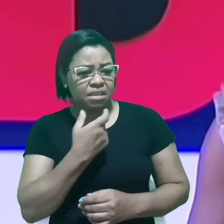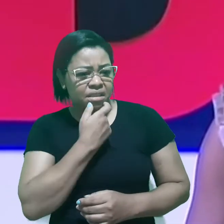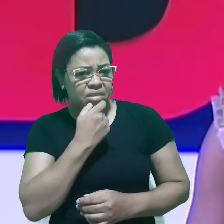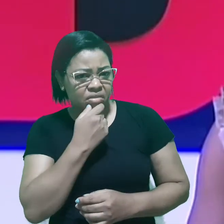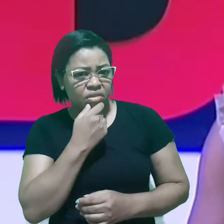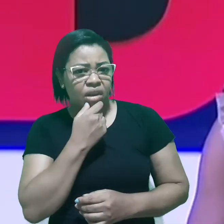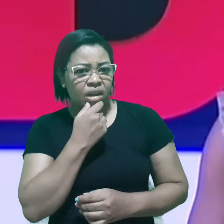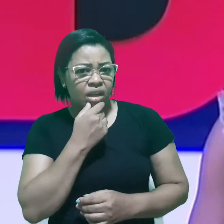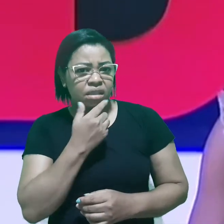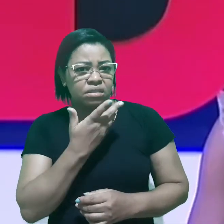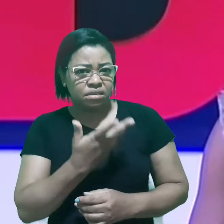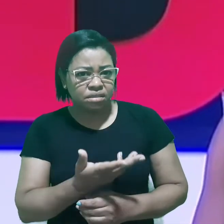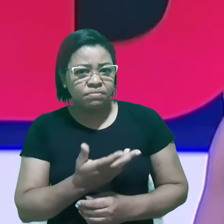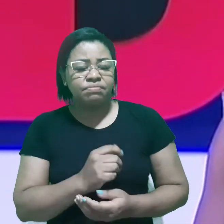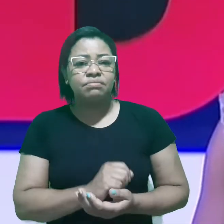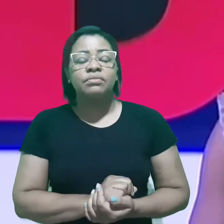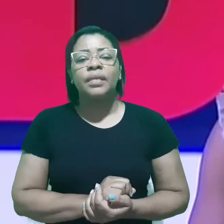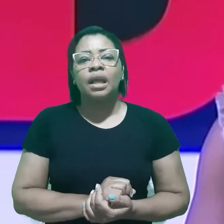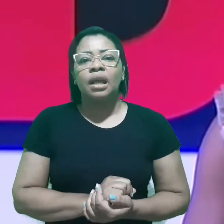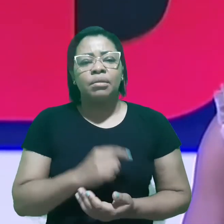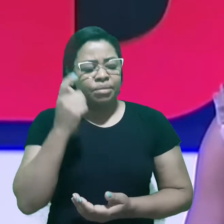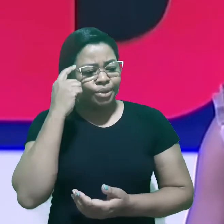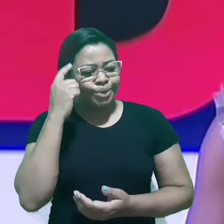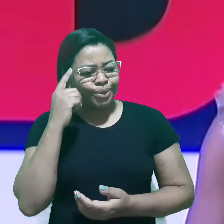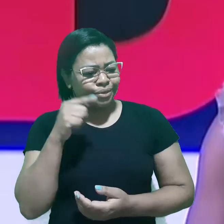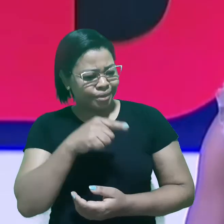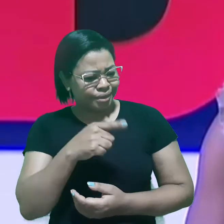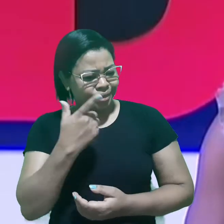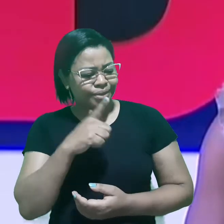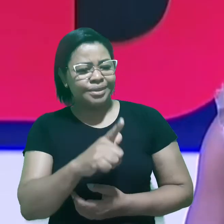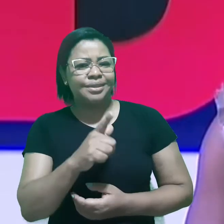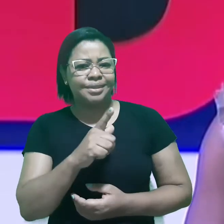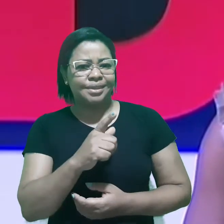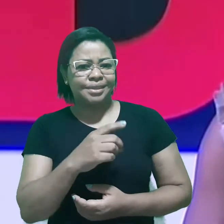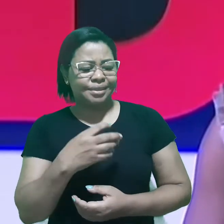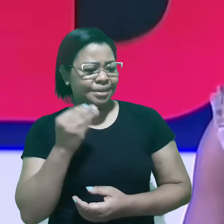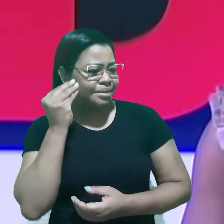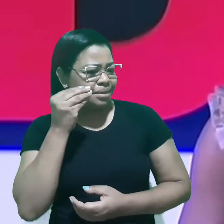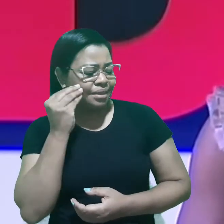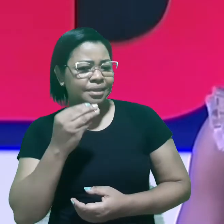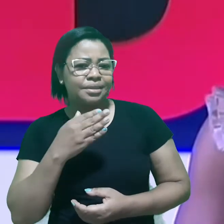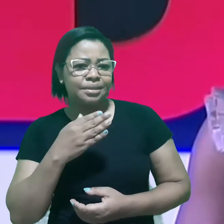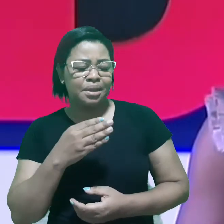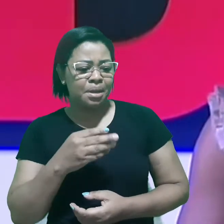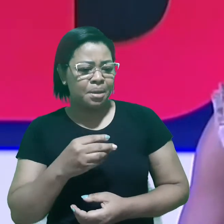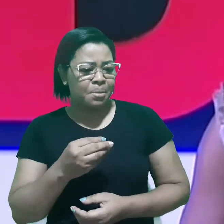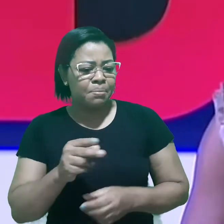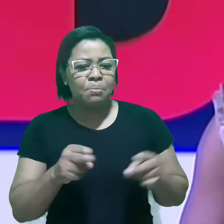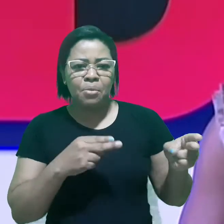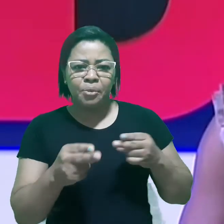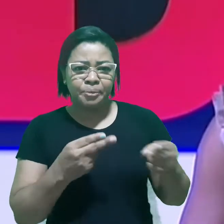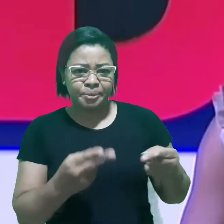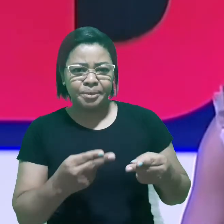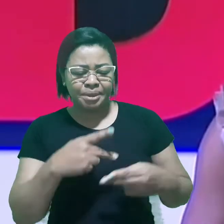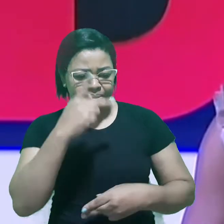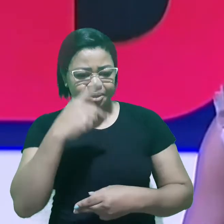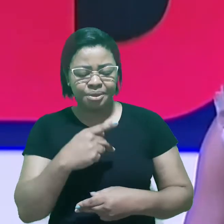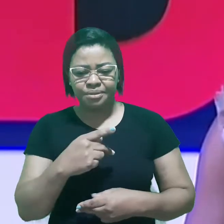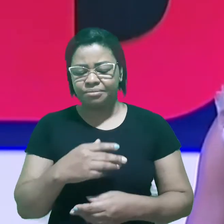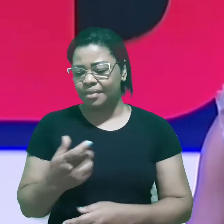ouvir o que ela chamou de minha música tribal e, consequentemente, ficou desapontada quando eu toquei minha fita de Mariah